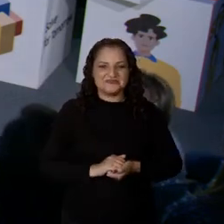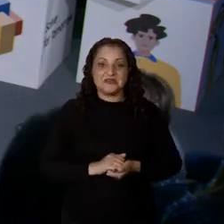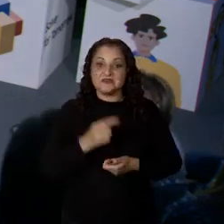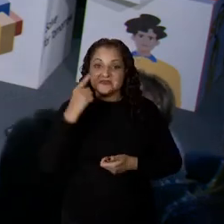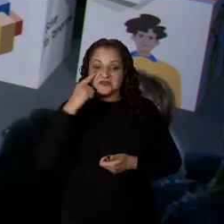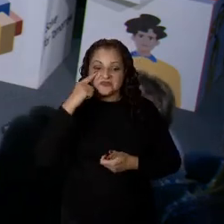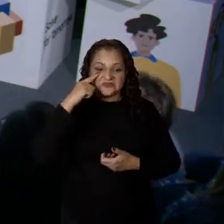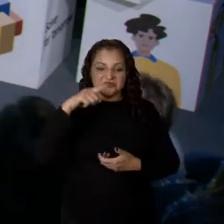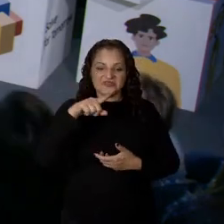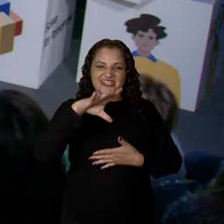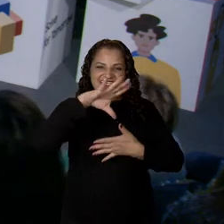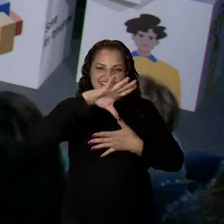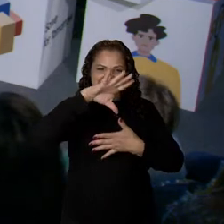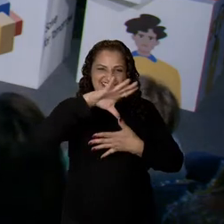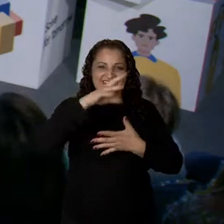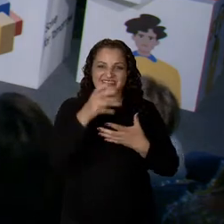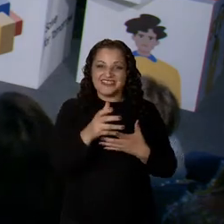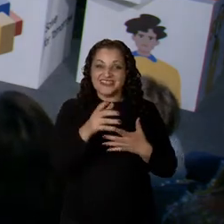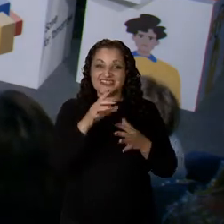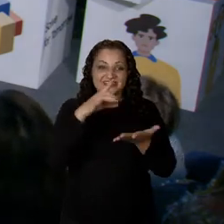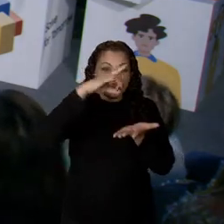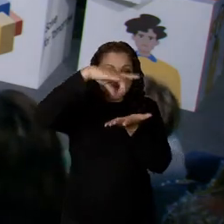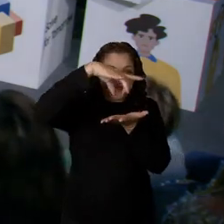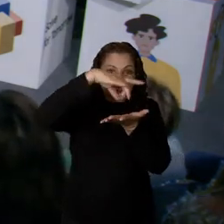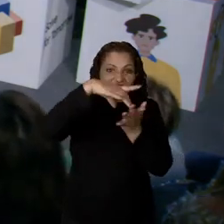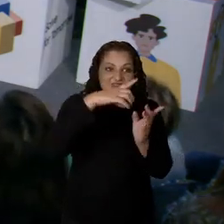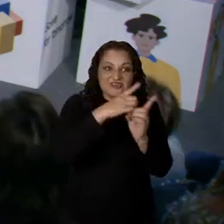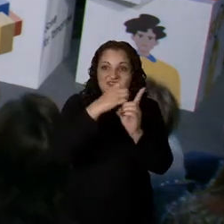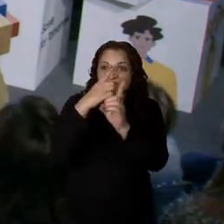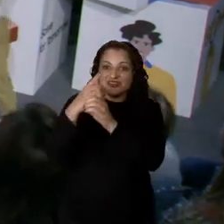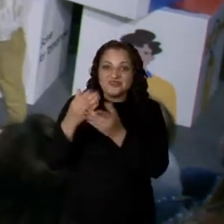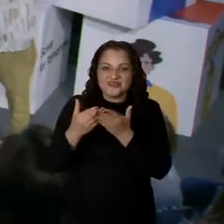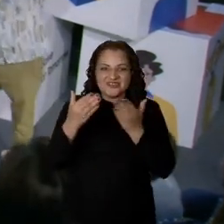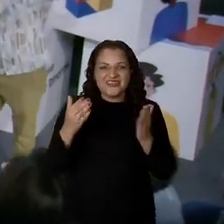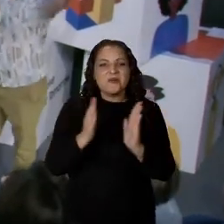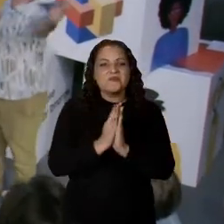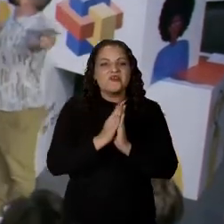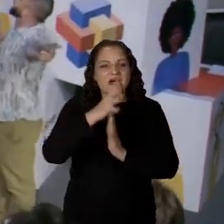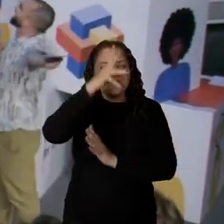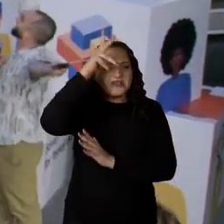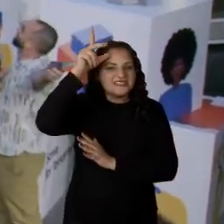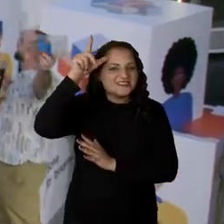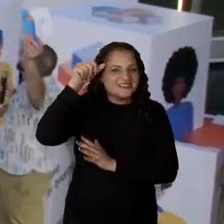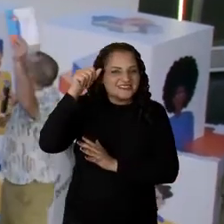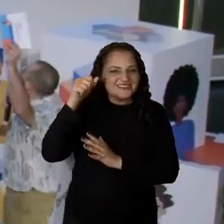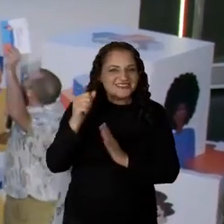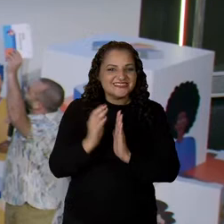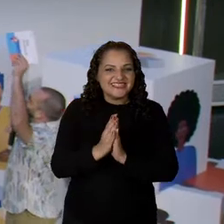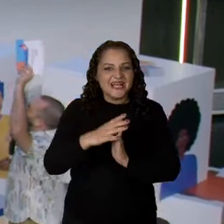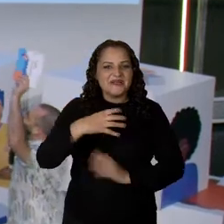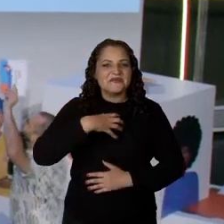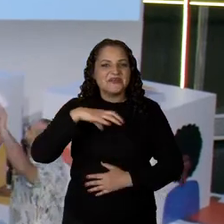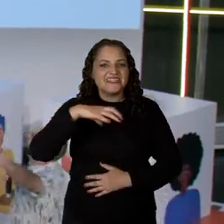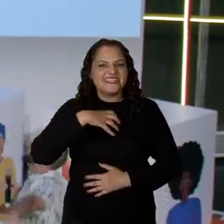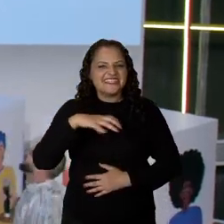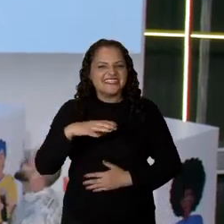mapinha aqui para nós e eu quero localizar vocês aqui. Pessoal do Amazonas, por favor.